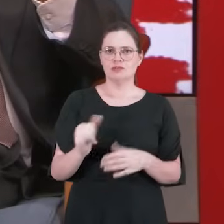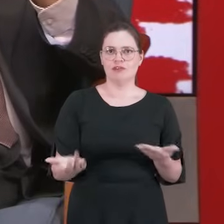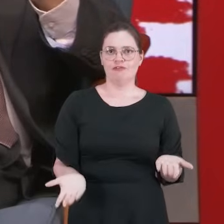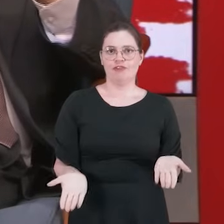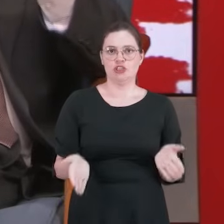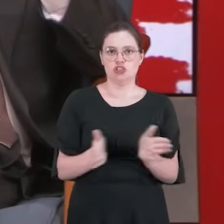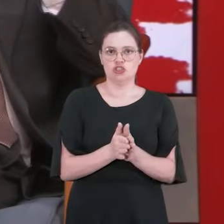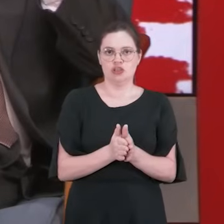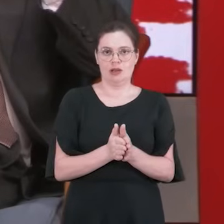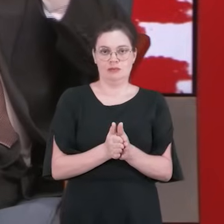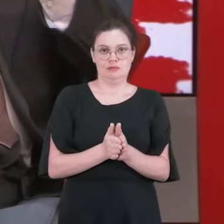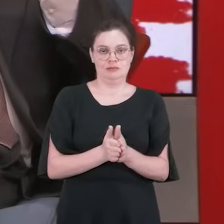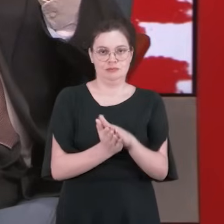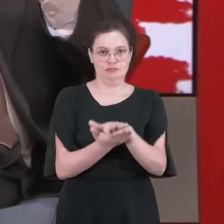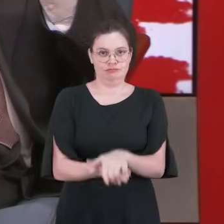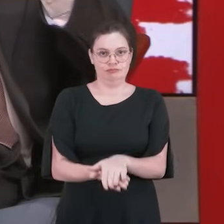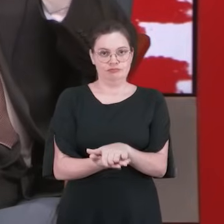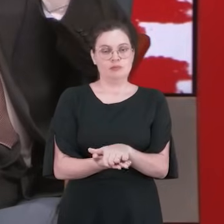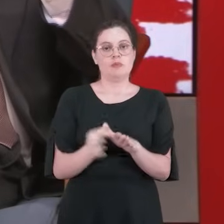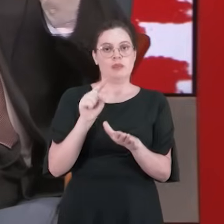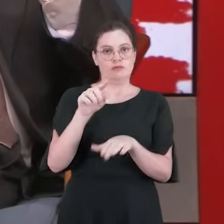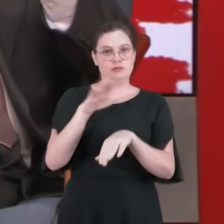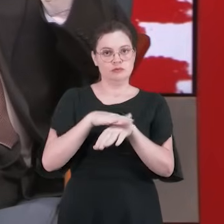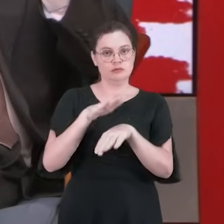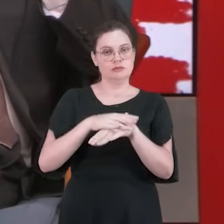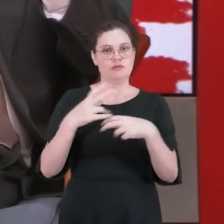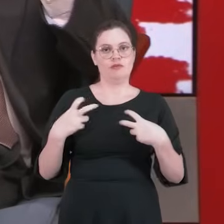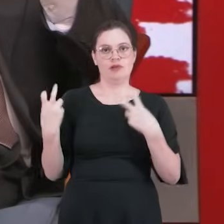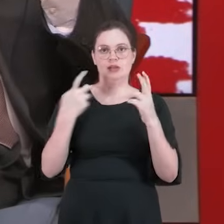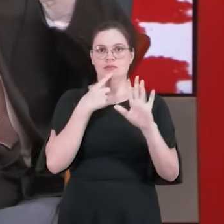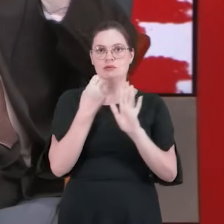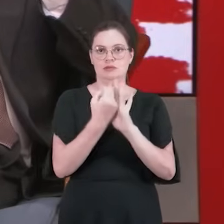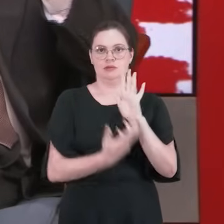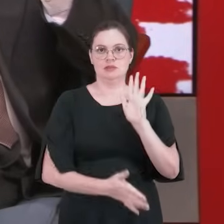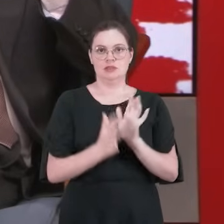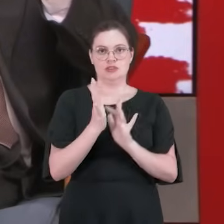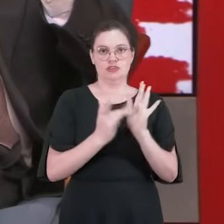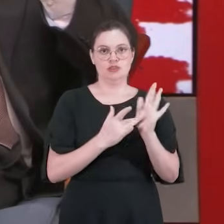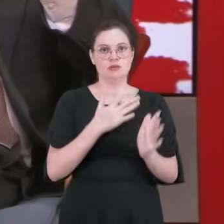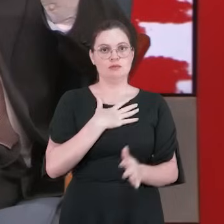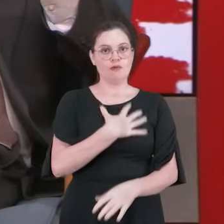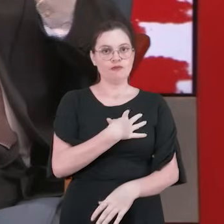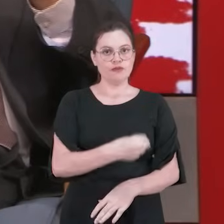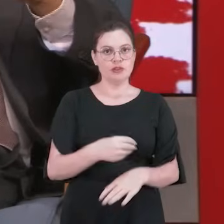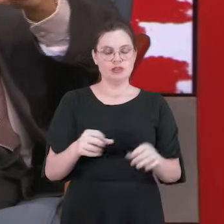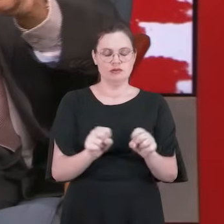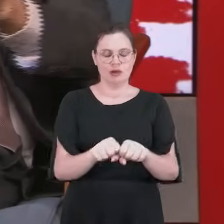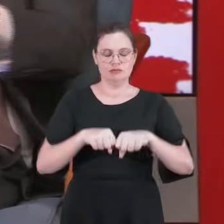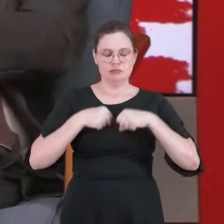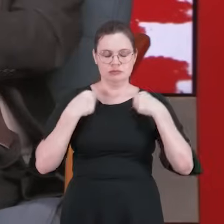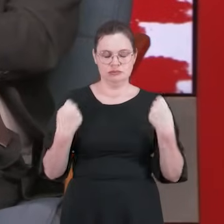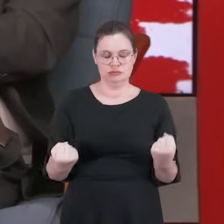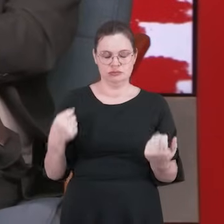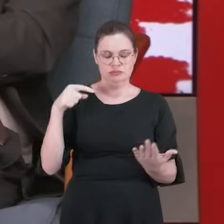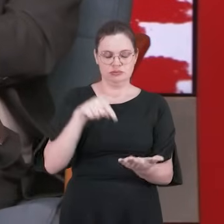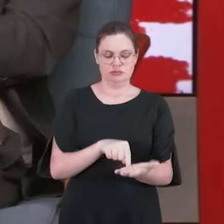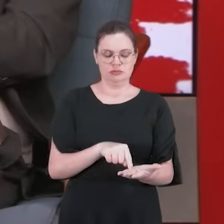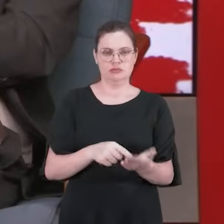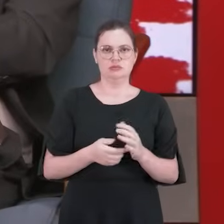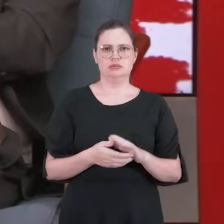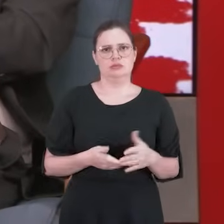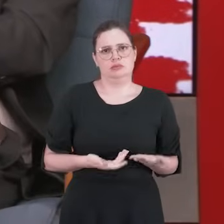a Bíblia, vai clamar pelo sangue do meu filho e vai abrir a palavra. E o pastor Gedeuti,